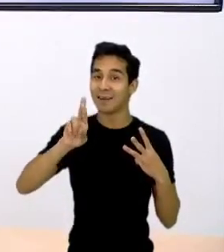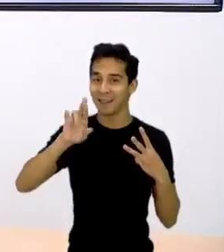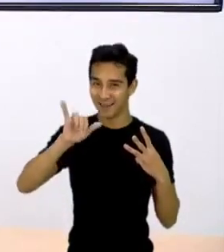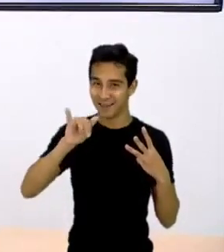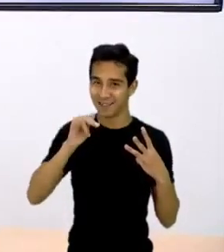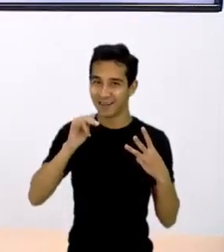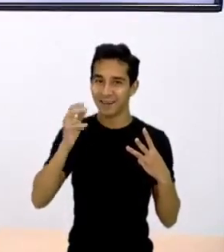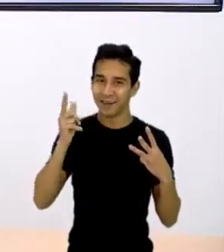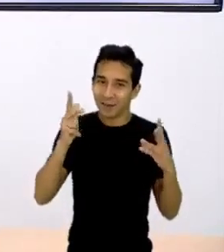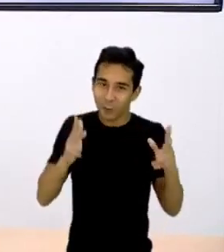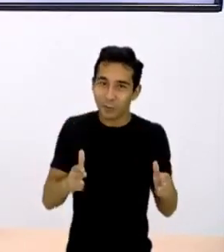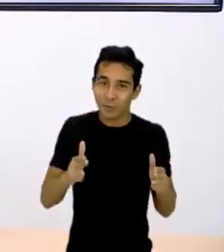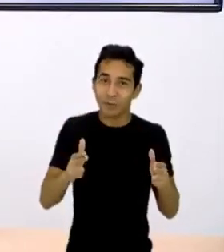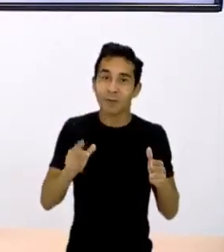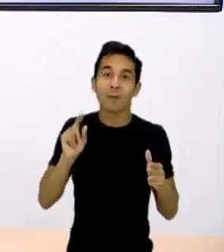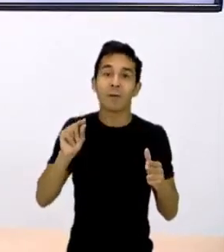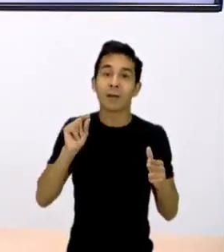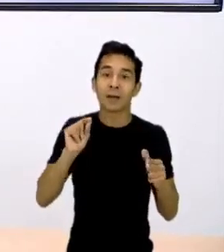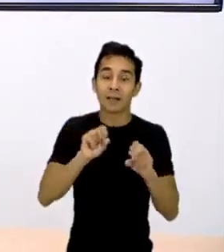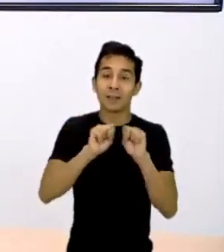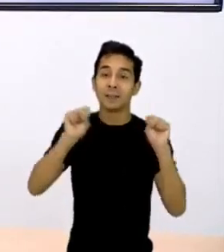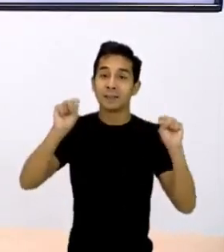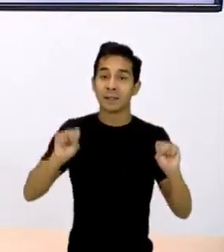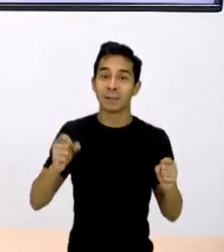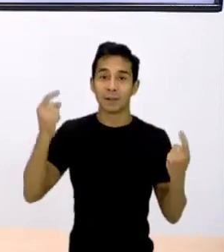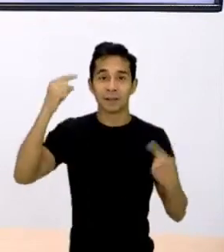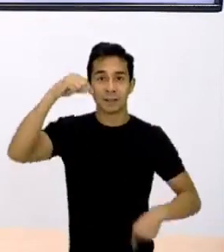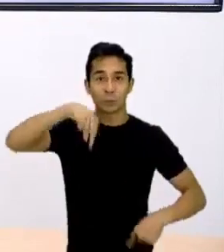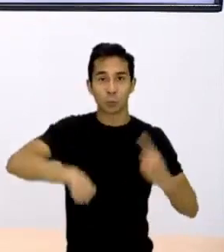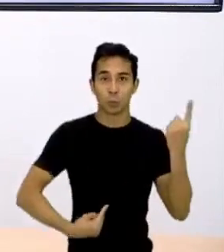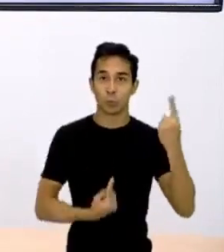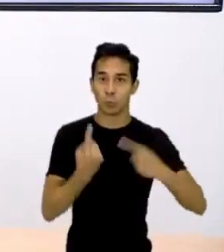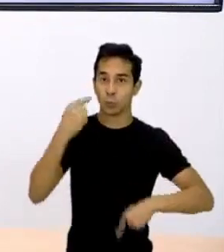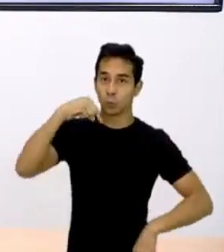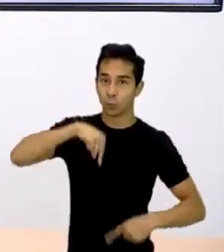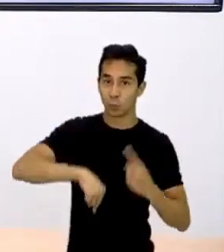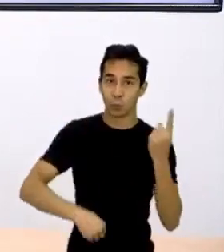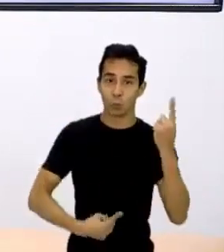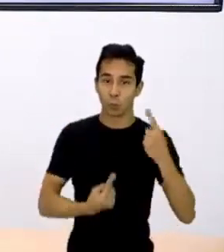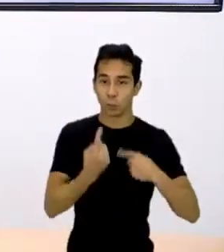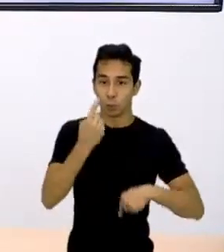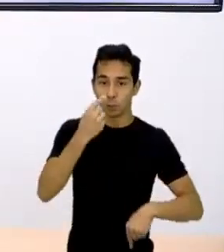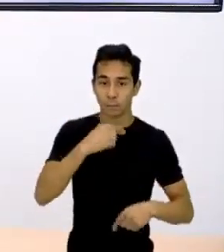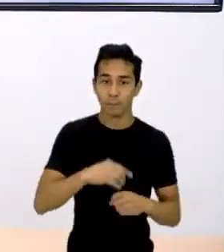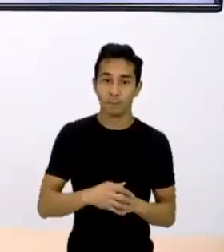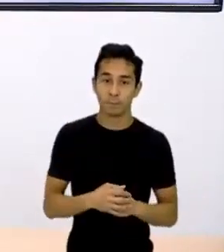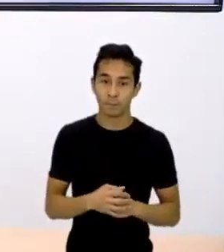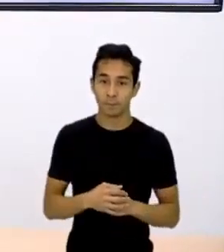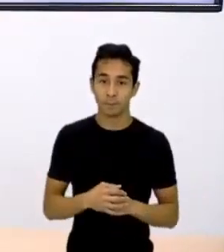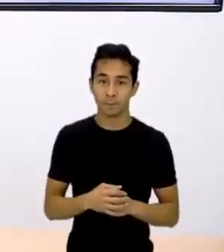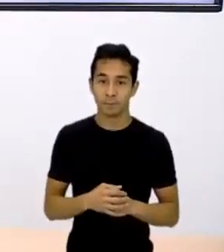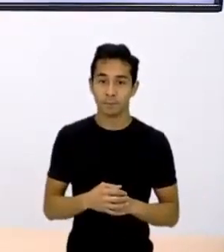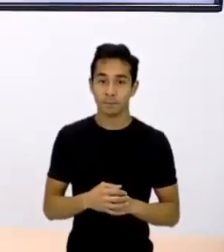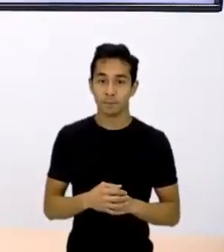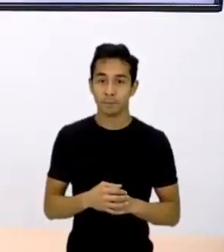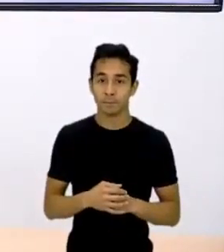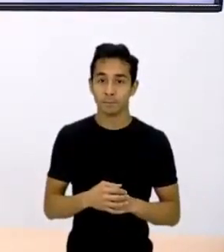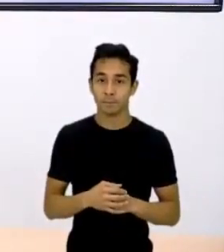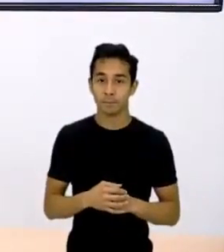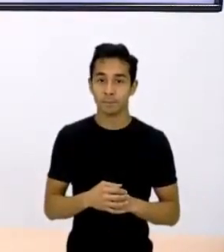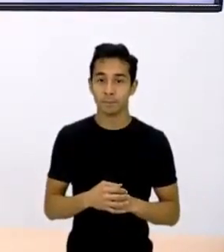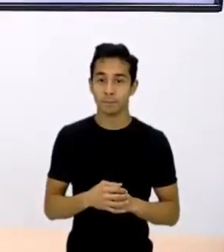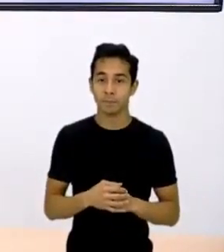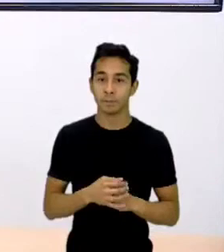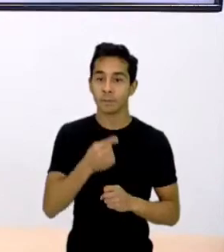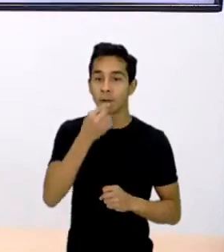sistema circulatório. Então, esses dois, eles só se conectam aqui em cima, principalmente, né, na hora que a gente